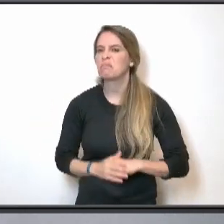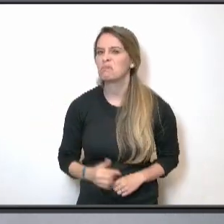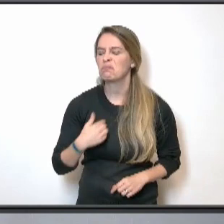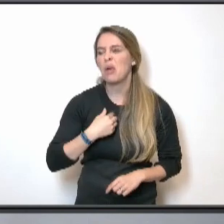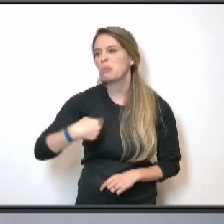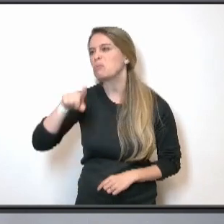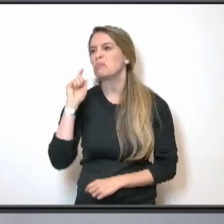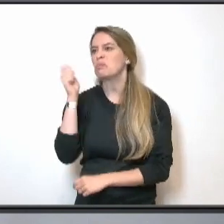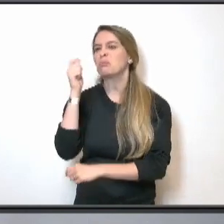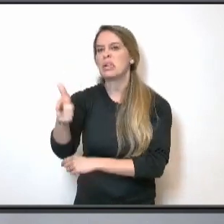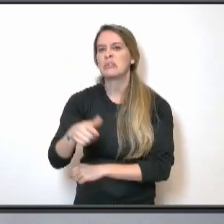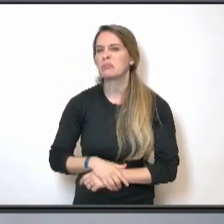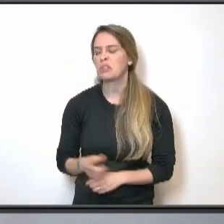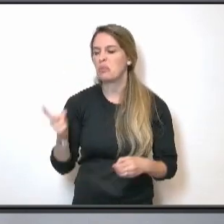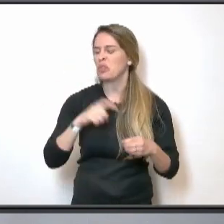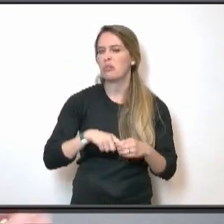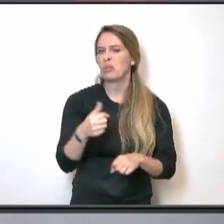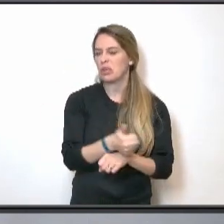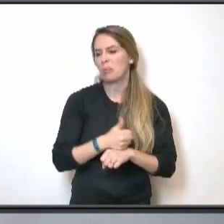para a pescaria.